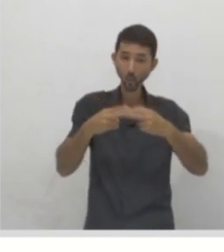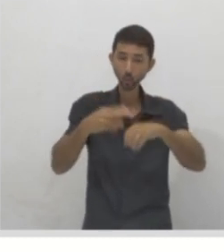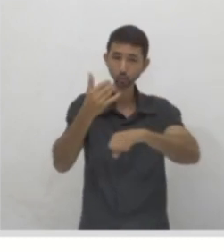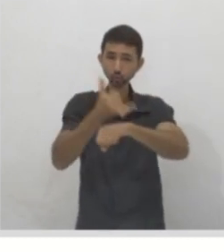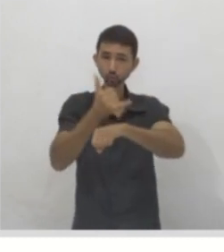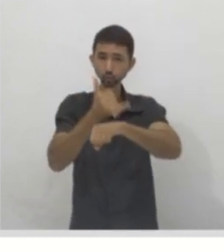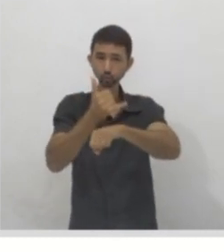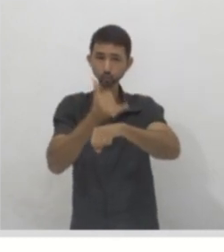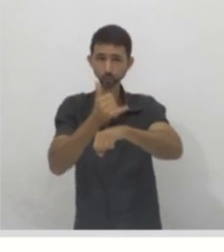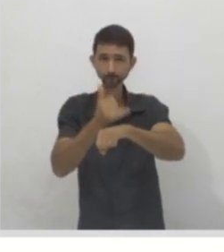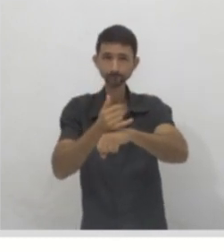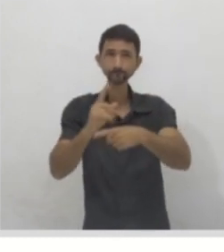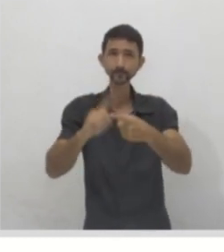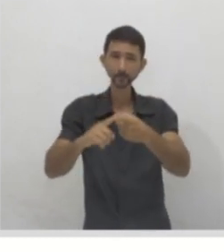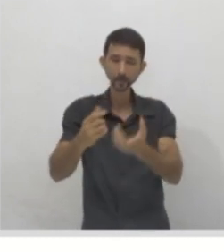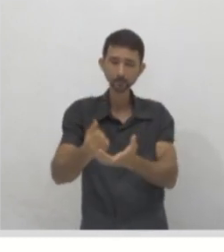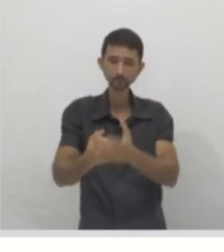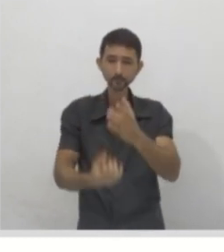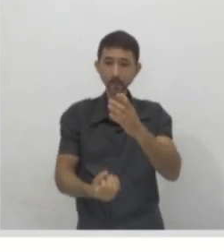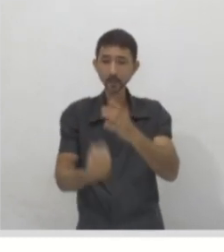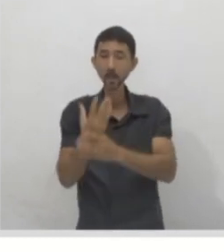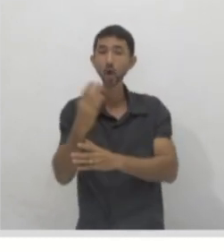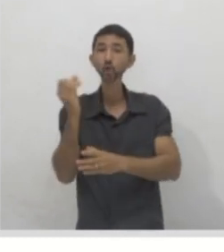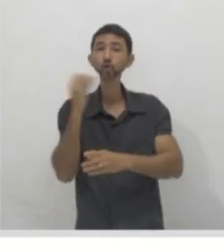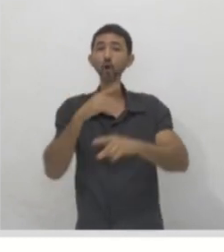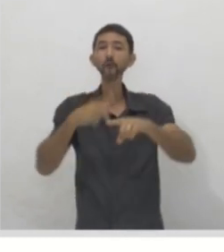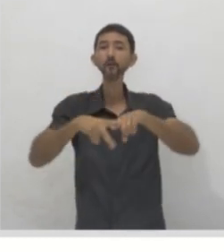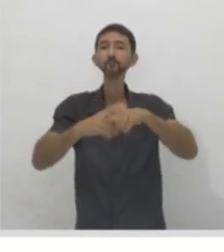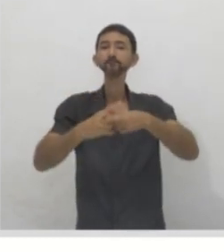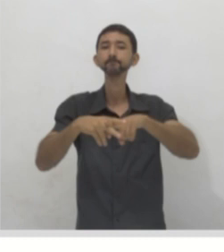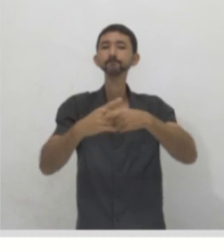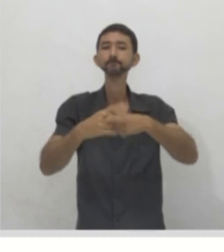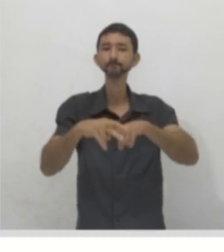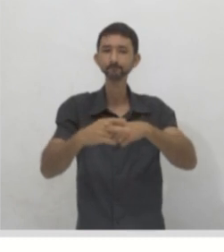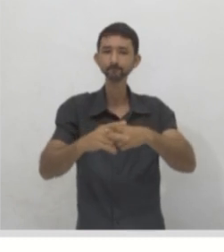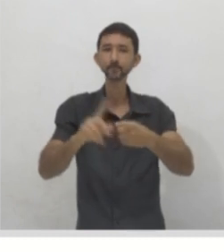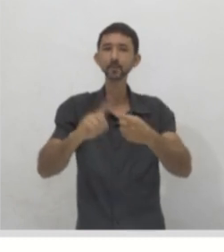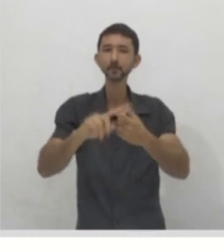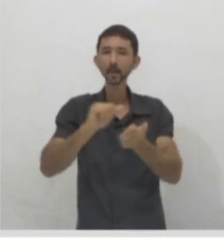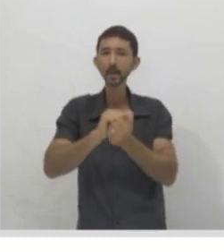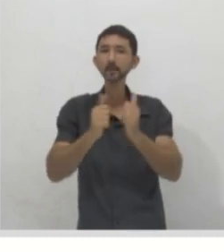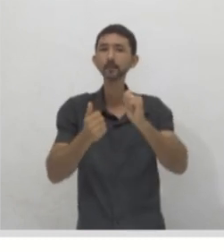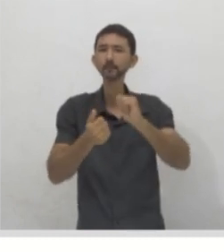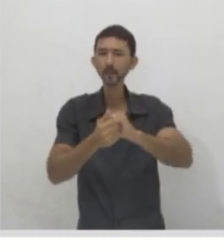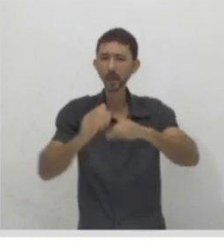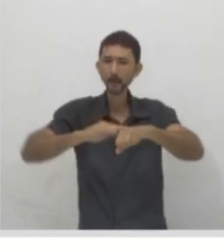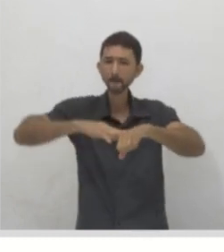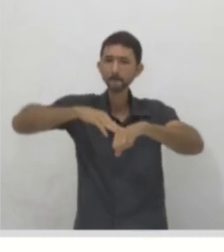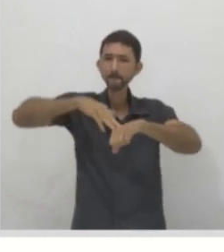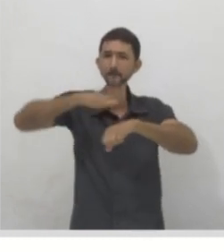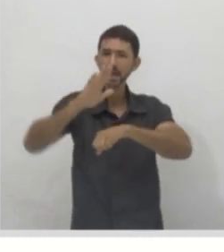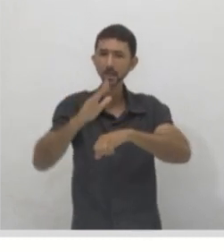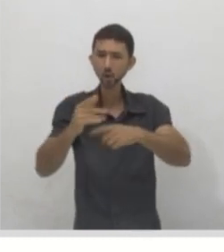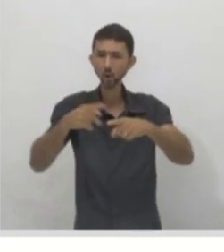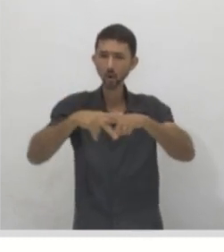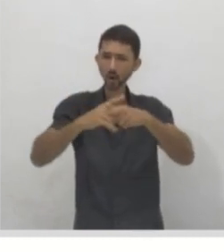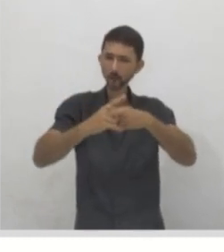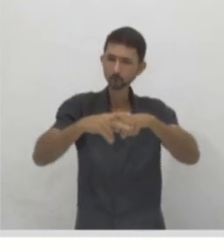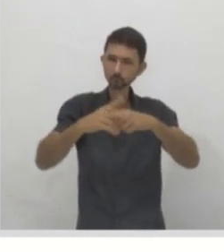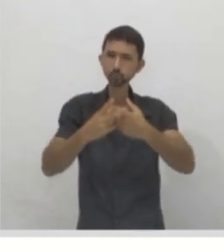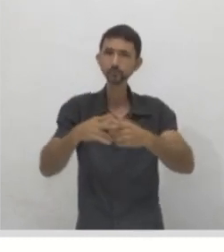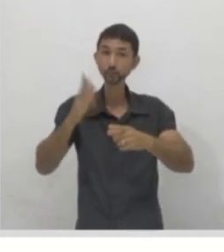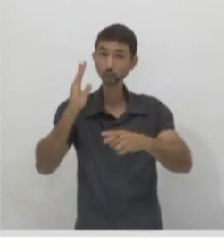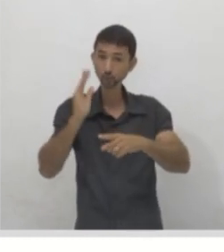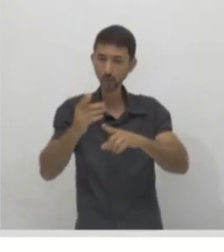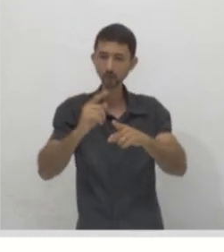metais favorecem novas ferramentas e o aprimoramento, a melhoria dessas ferramentas que eles